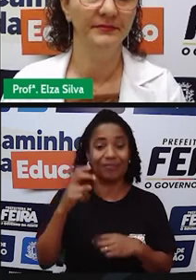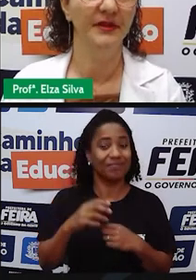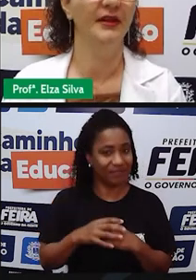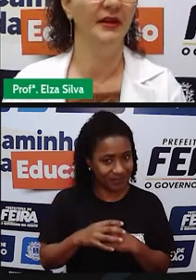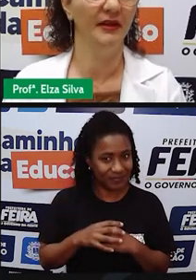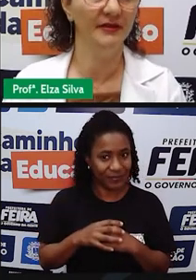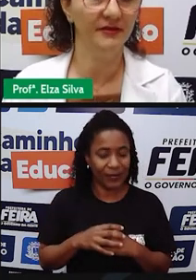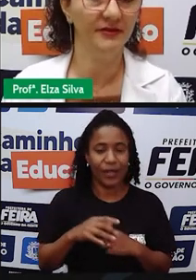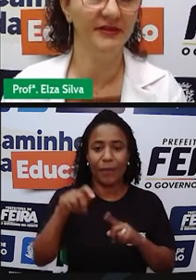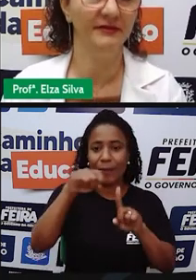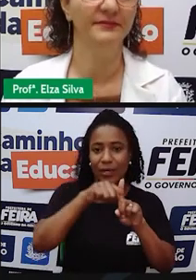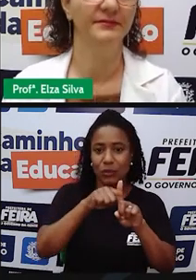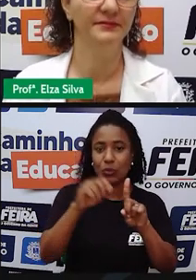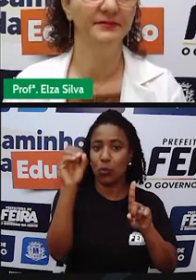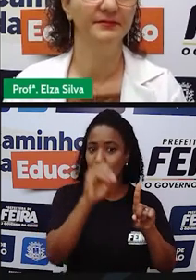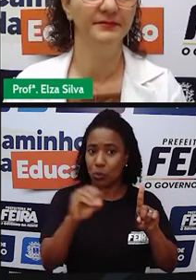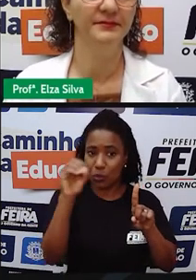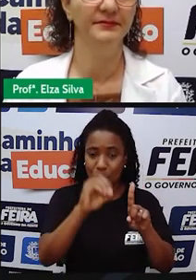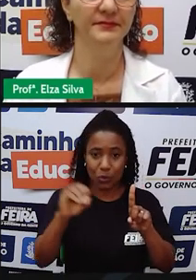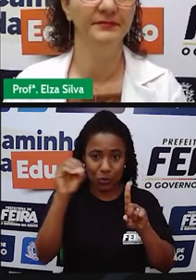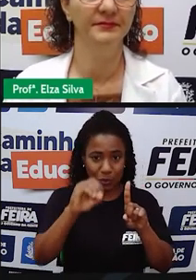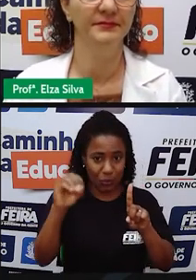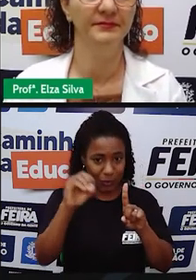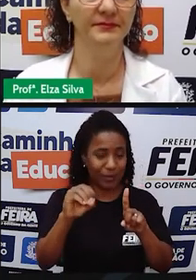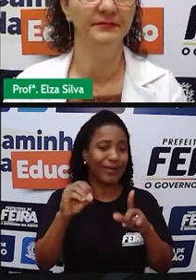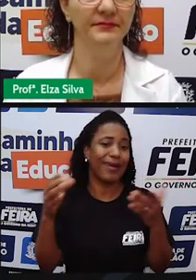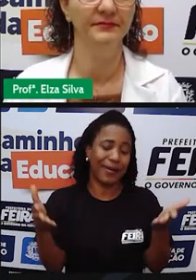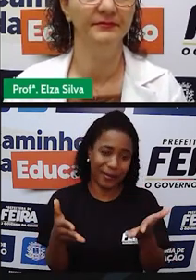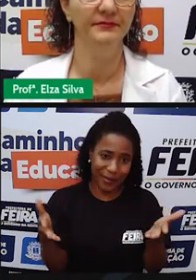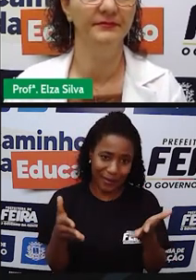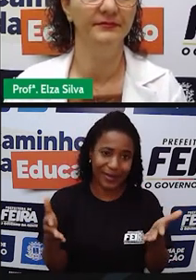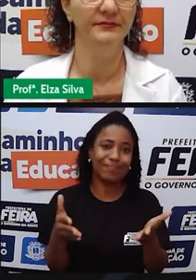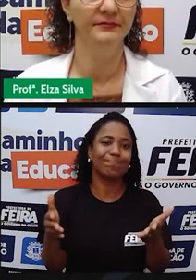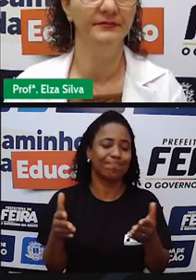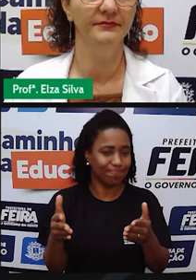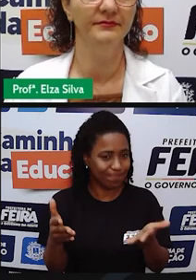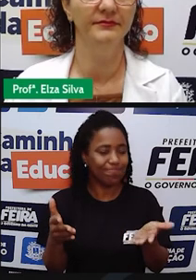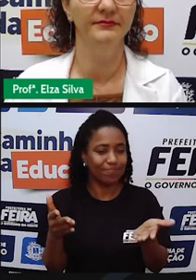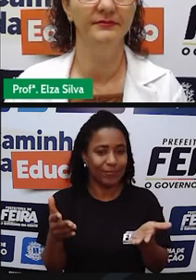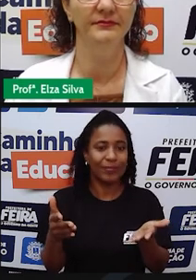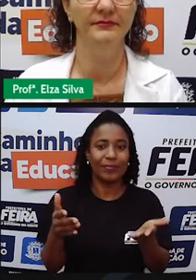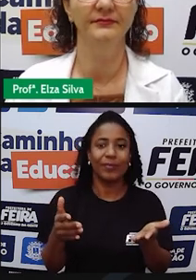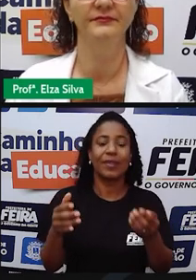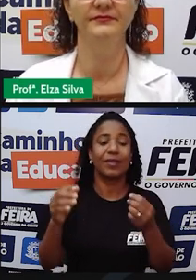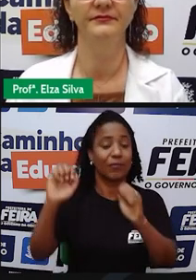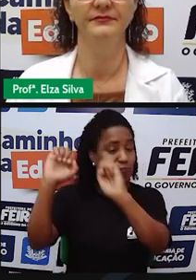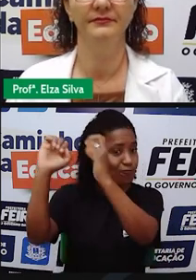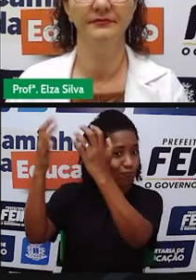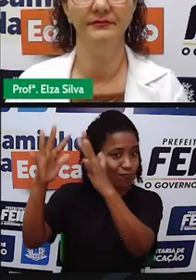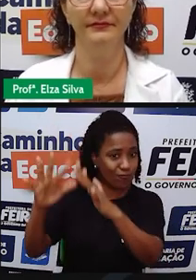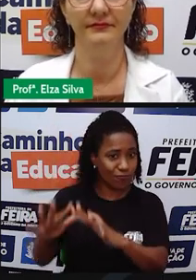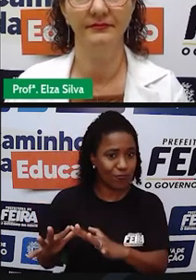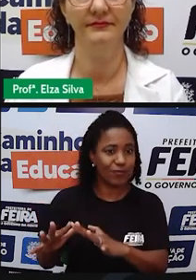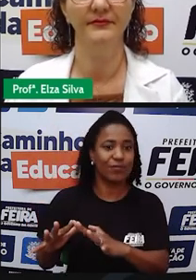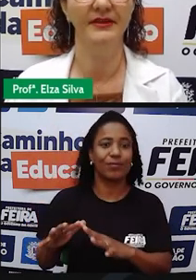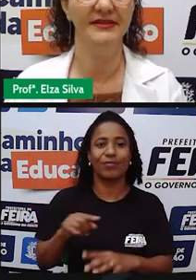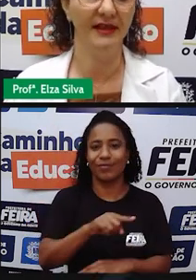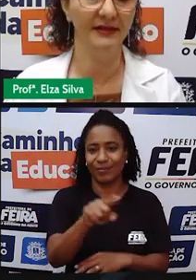outubro, né? Isso. Mas a gente está aproveitando agora esse momento para poder utilizar essa realidade dentro do contexto de